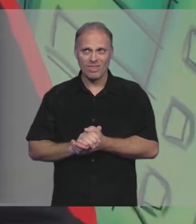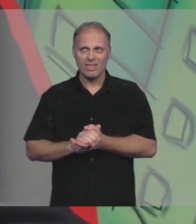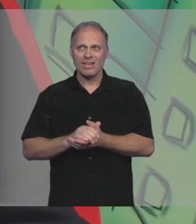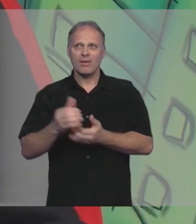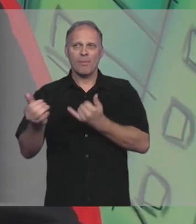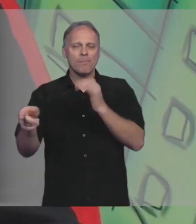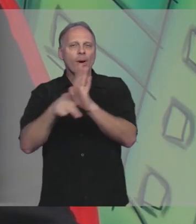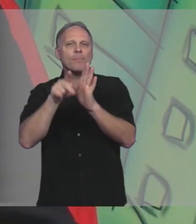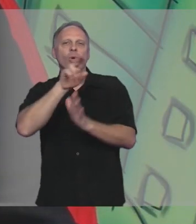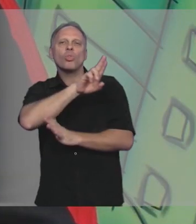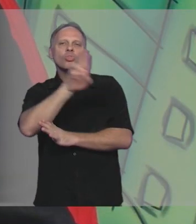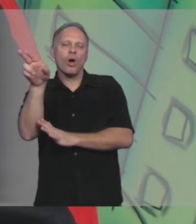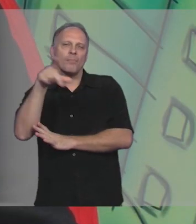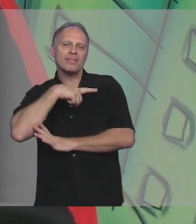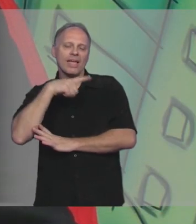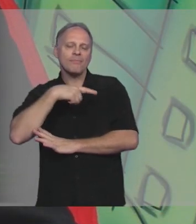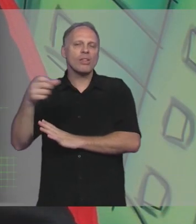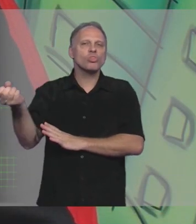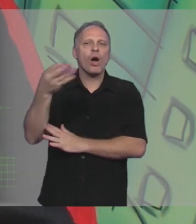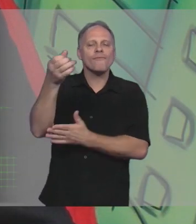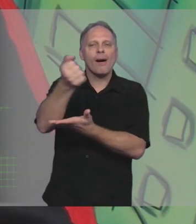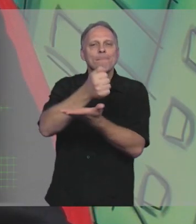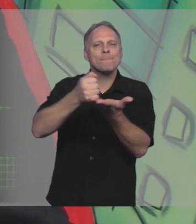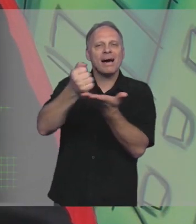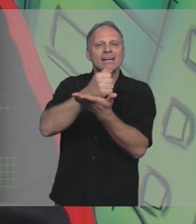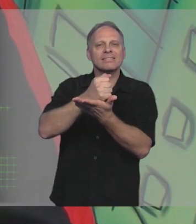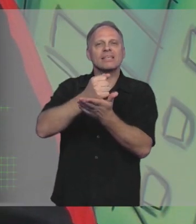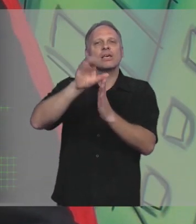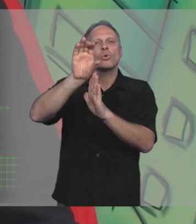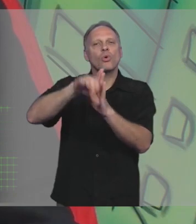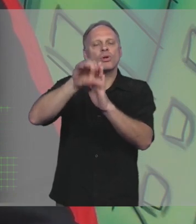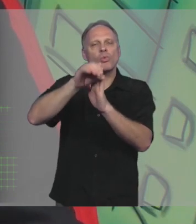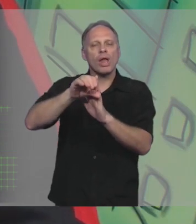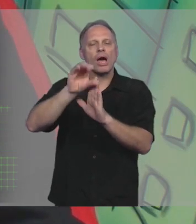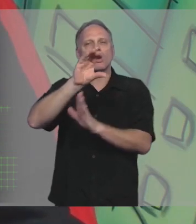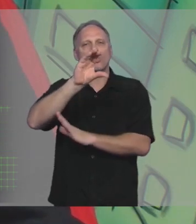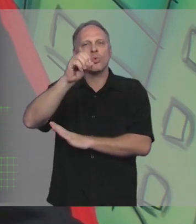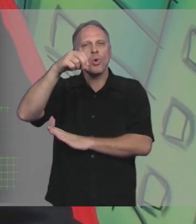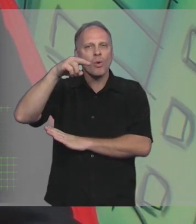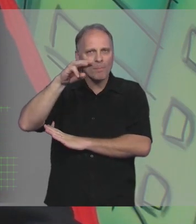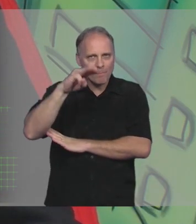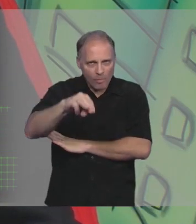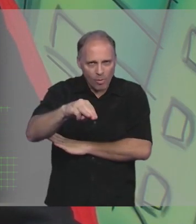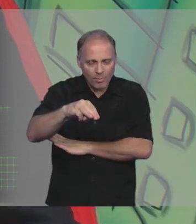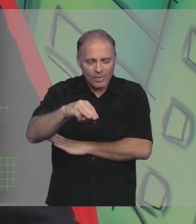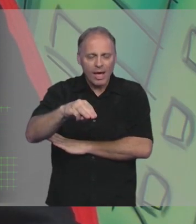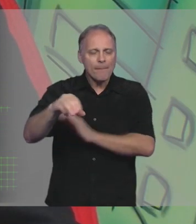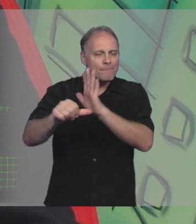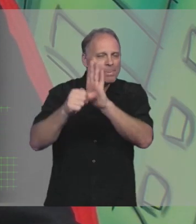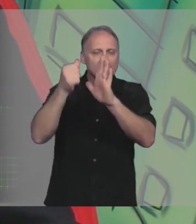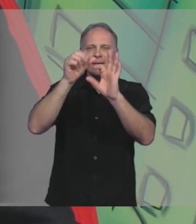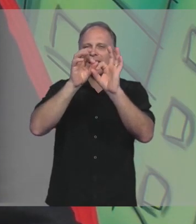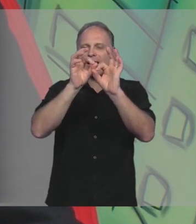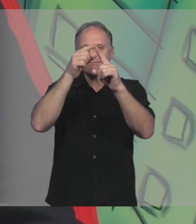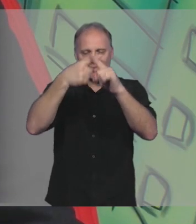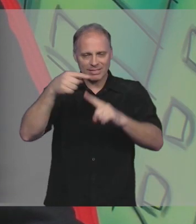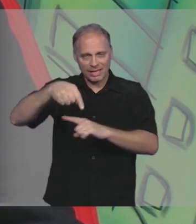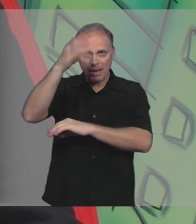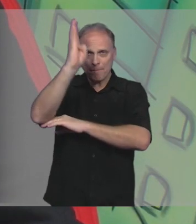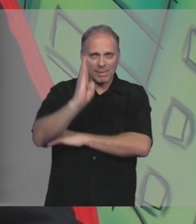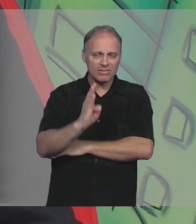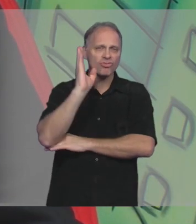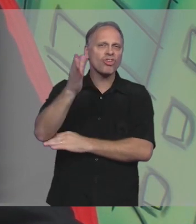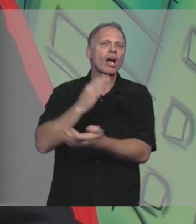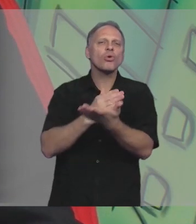como o nome diz, é uma nova Base Nacional Curricular Comum, tá? Pela primeira vez está sendo implementada no Brasil. Ela